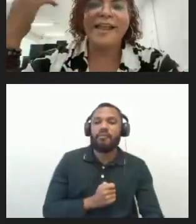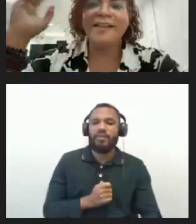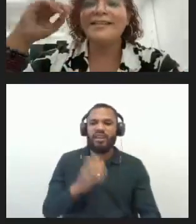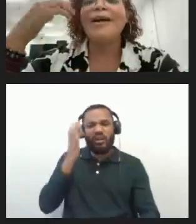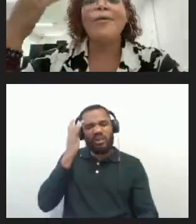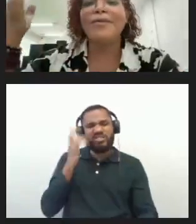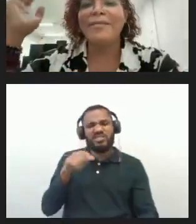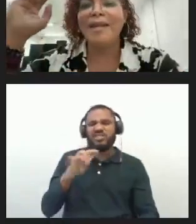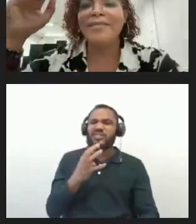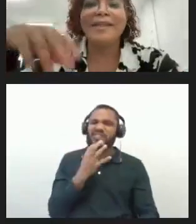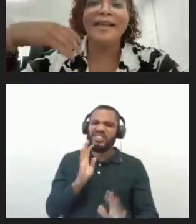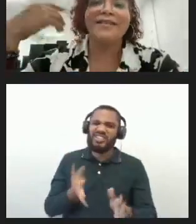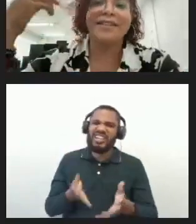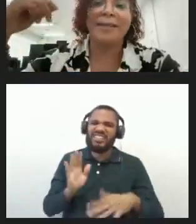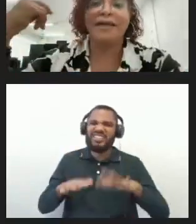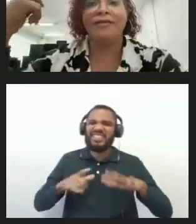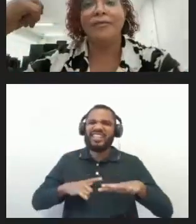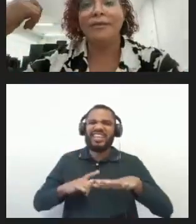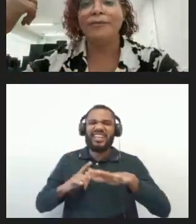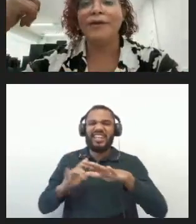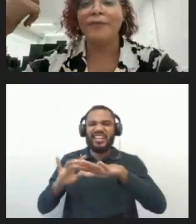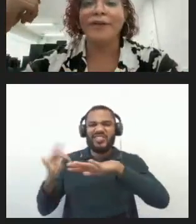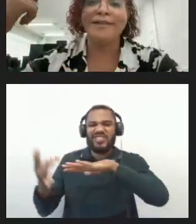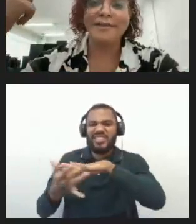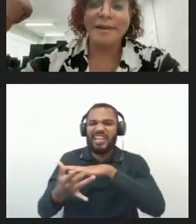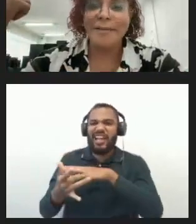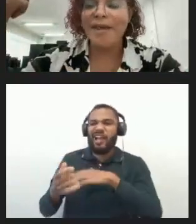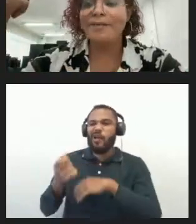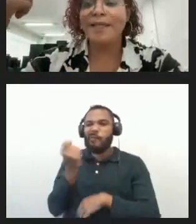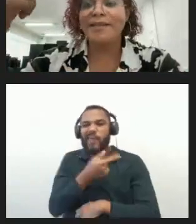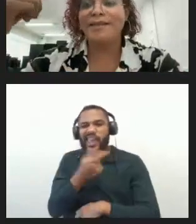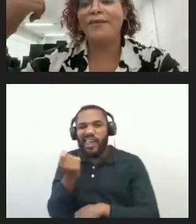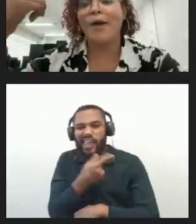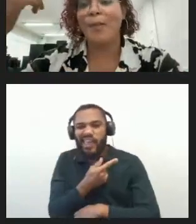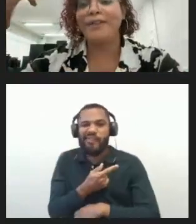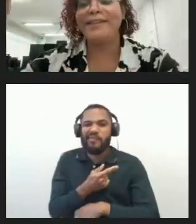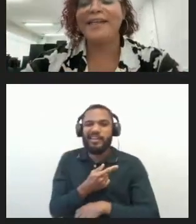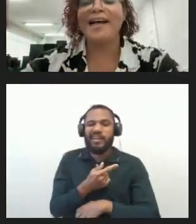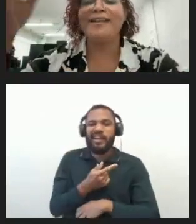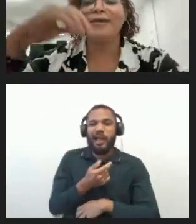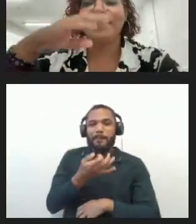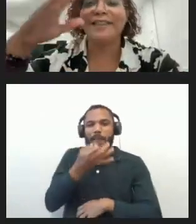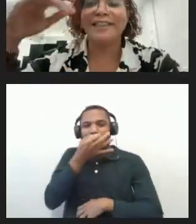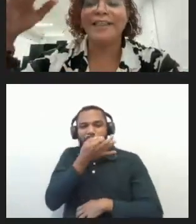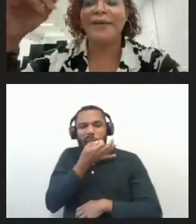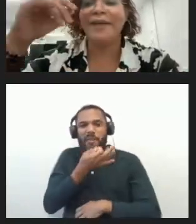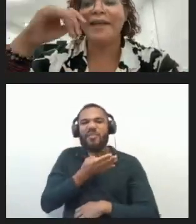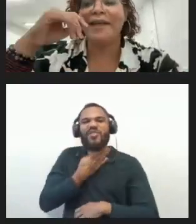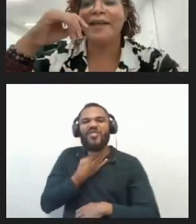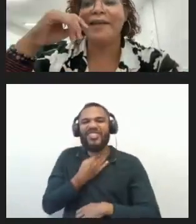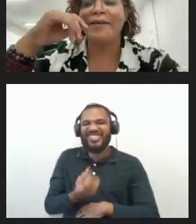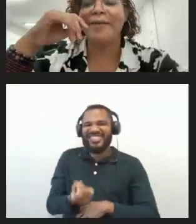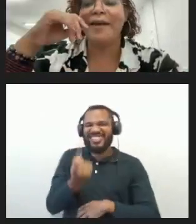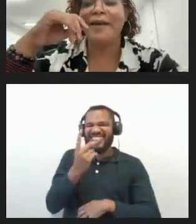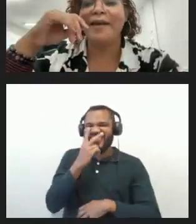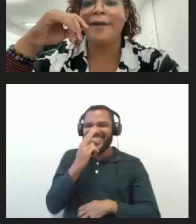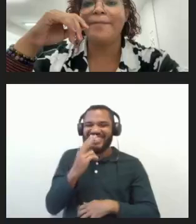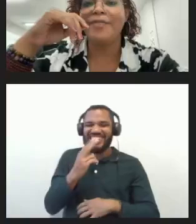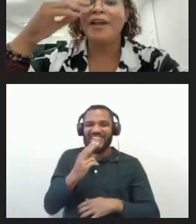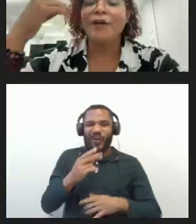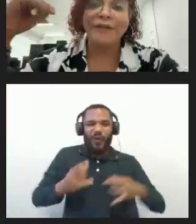na internet, até alguns memes, em que às vezes aparece uma voz bem específica, robotizada,